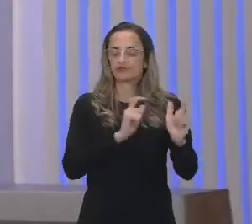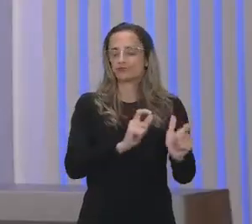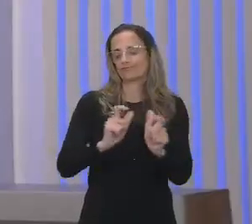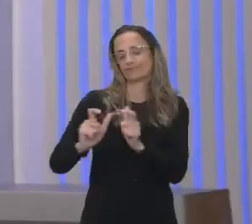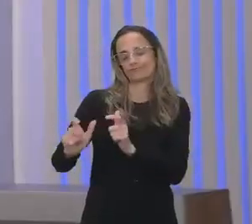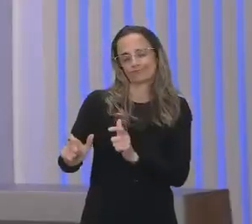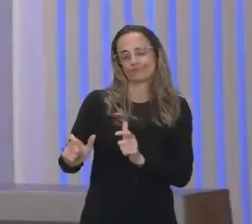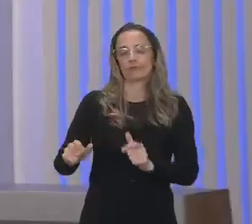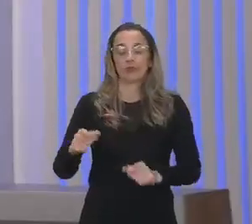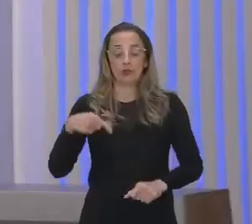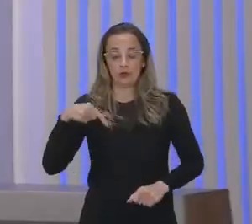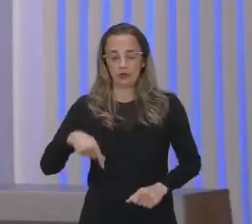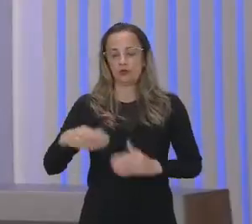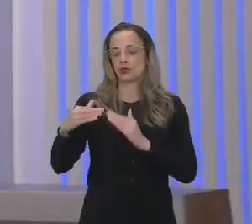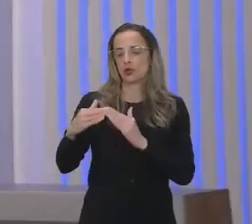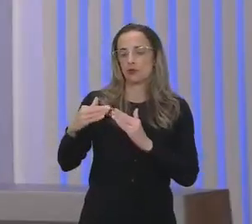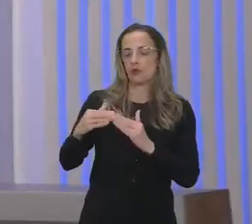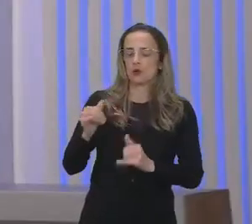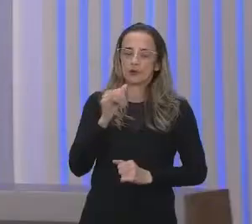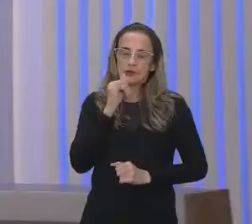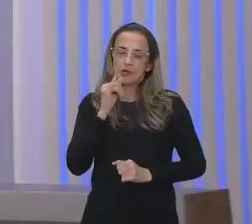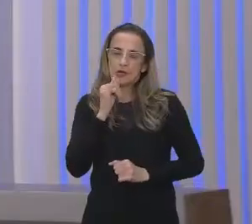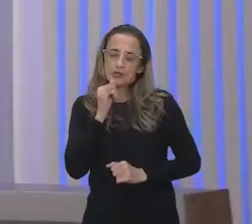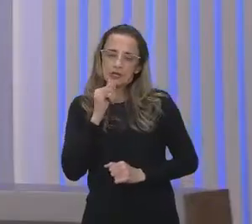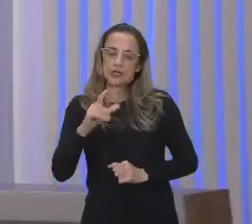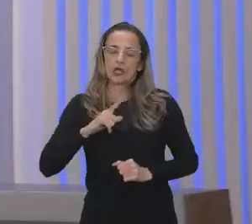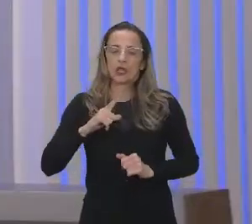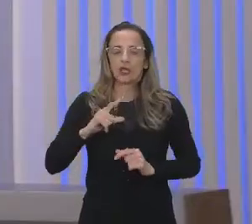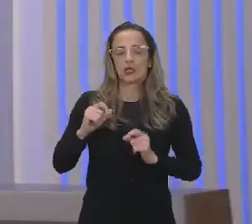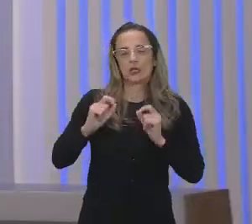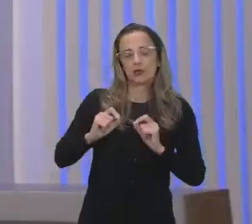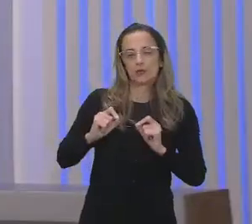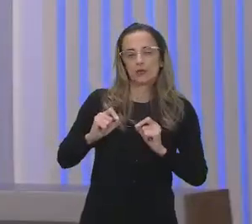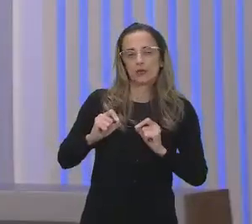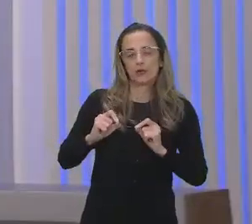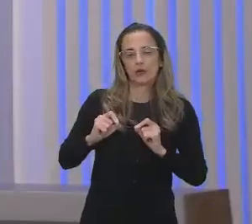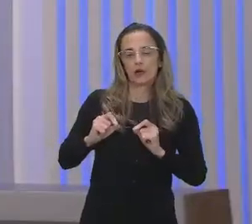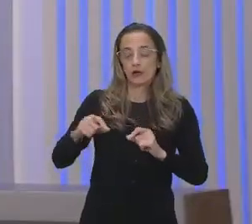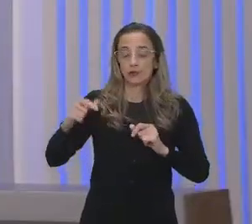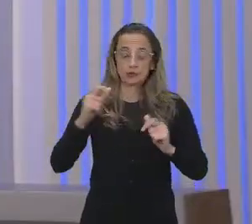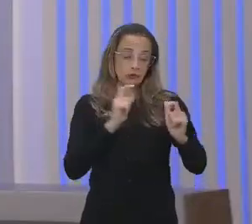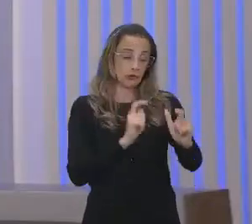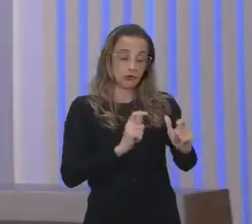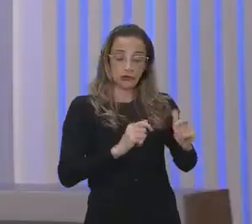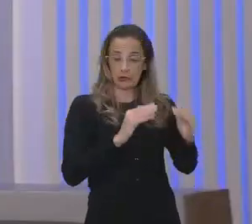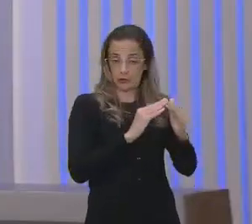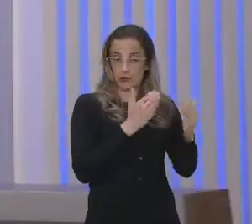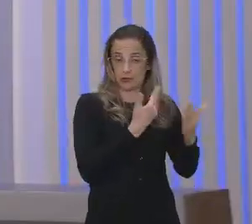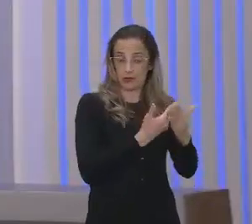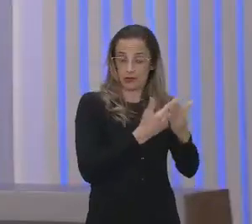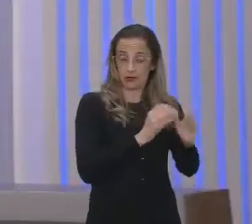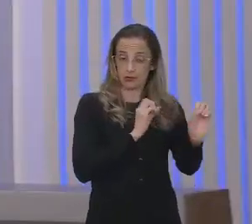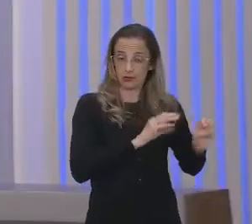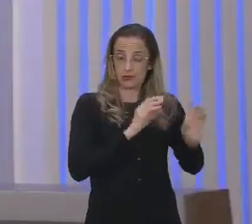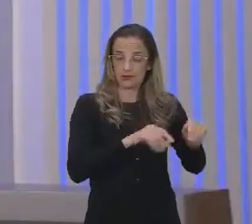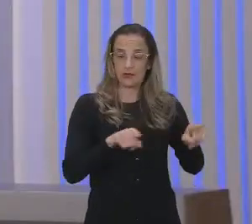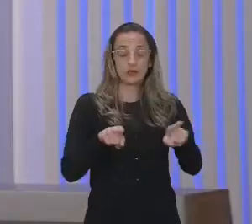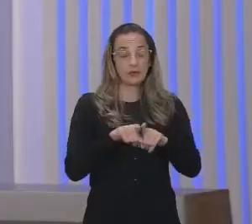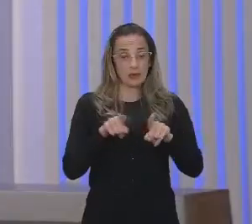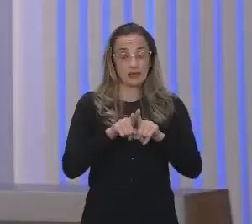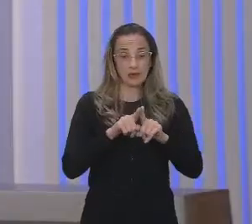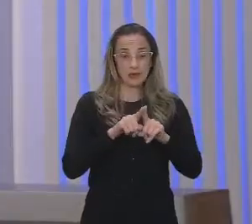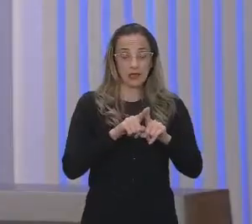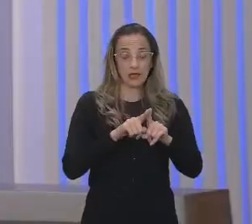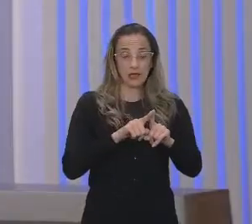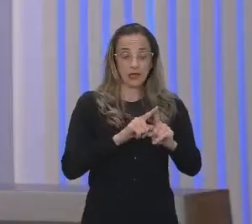locais, né? Então, perto de onde eu moro, por exemplo, tem uma subestação, onde eu dava aula também tinha, bem próximo da escola, assim,